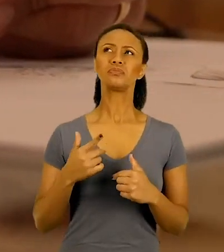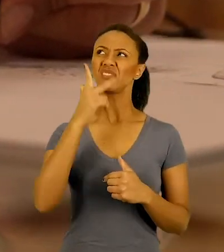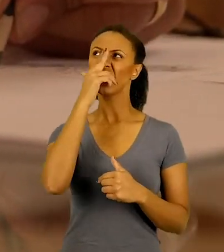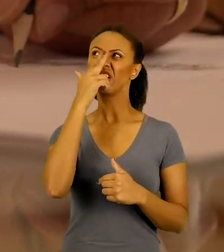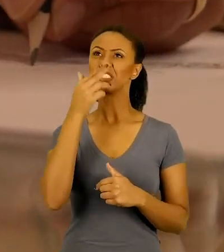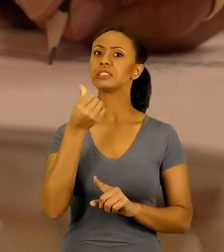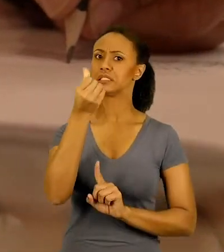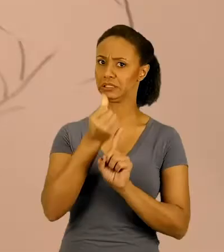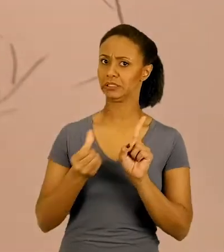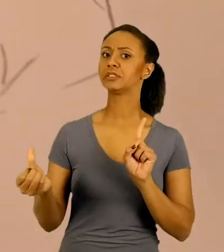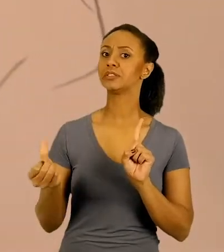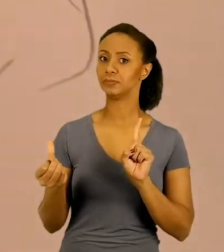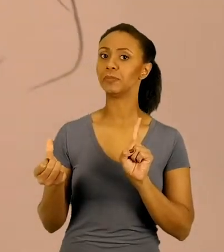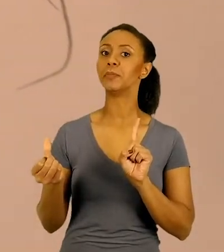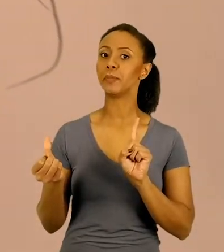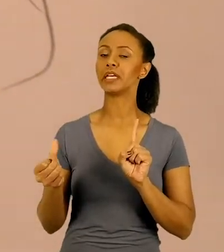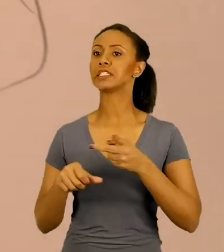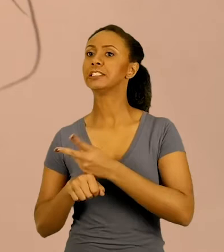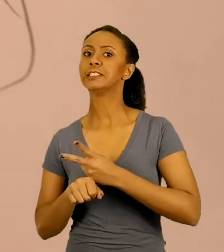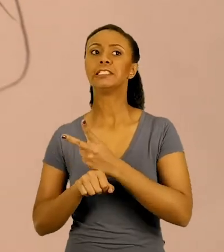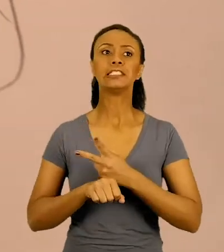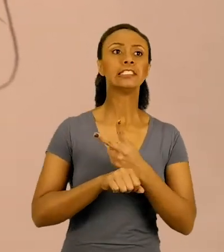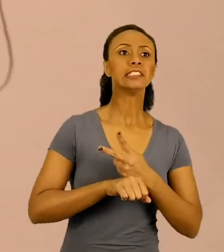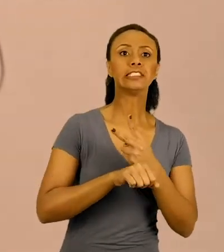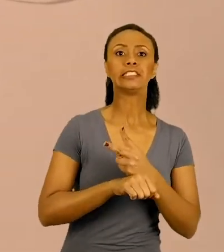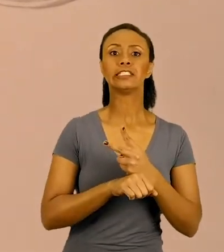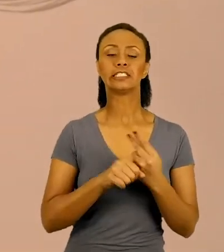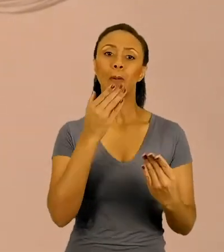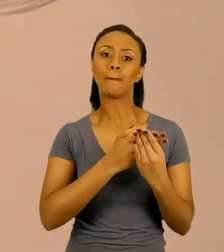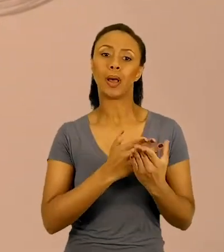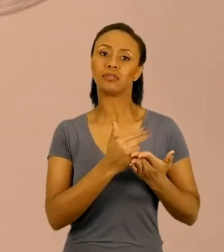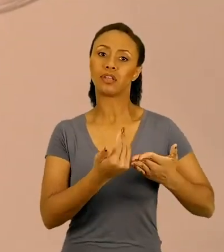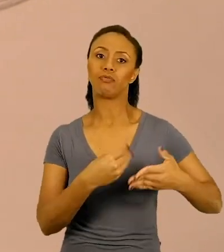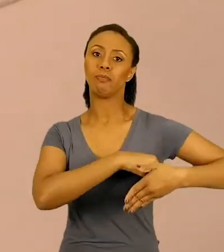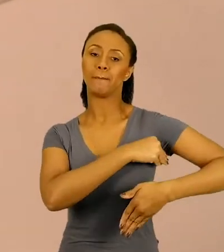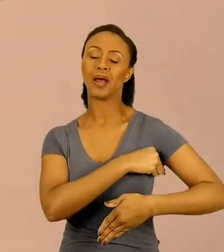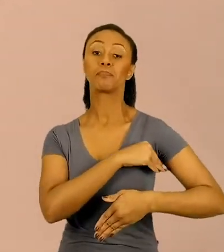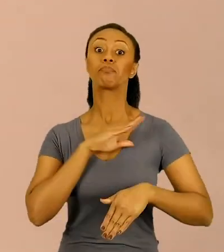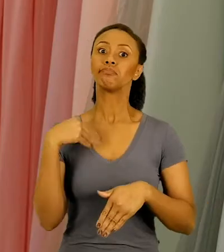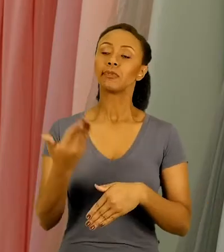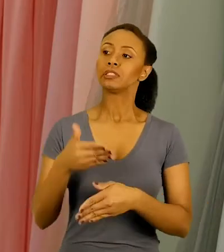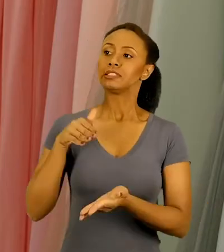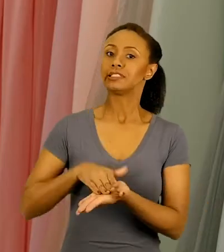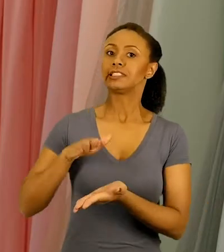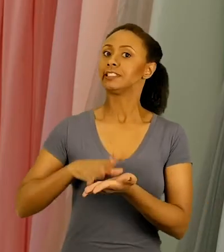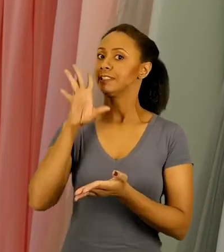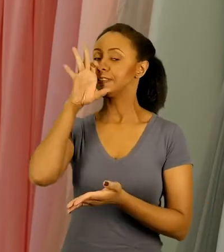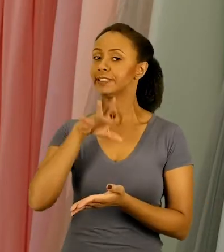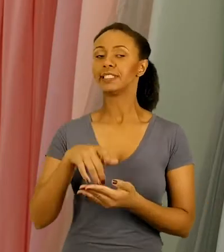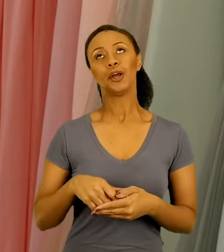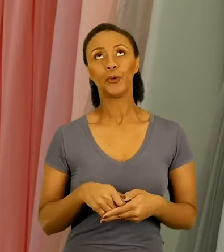que uns 6 meses, essa minha busca com os desenhos. Aí teve uma vez, de tanto eu insistir, lembro que ele, deixa eu ver